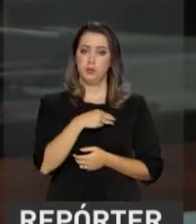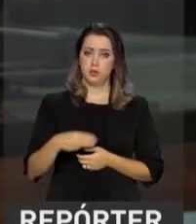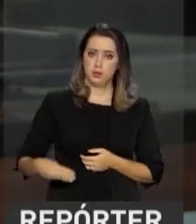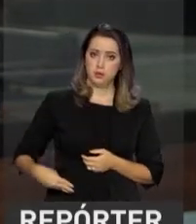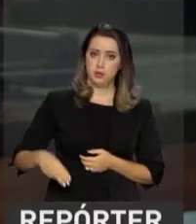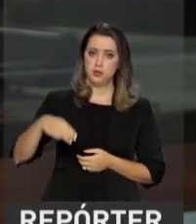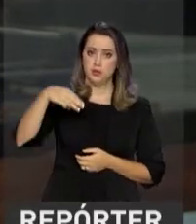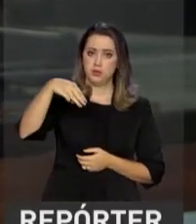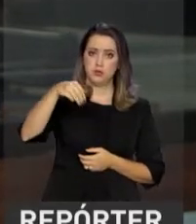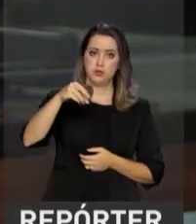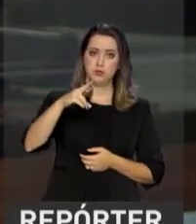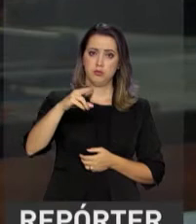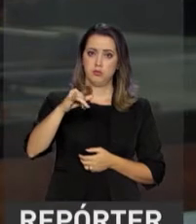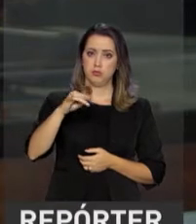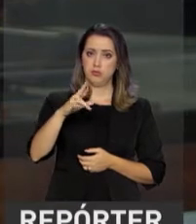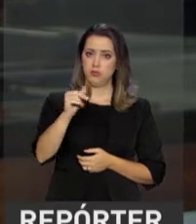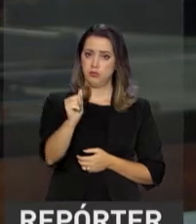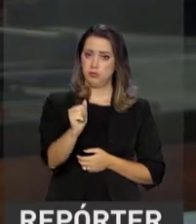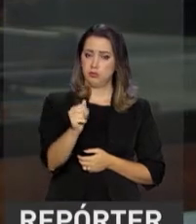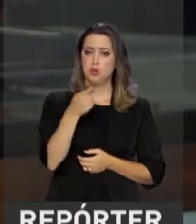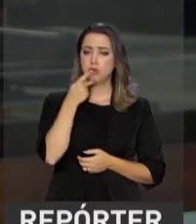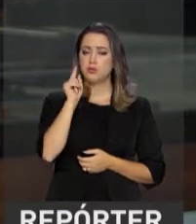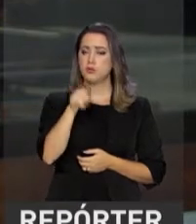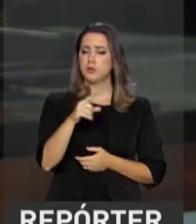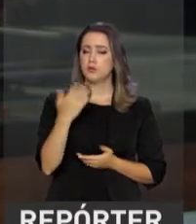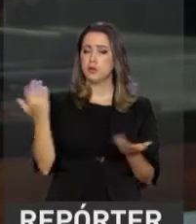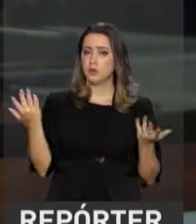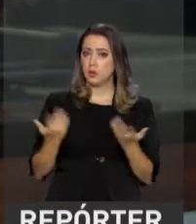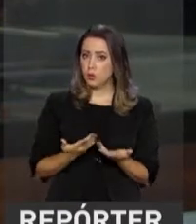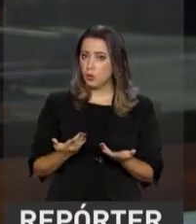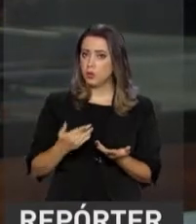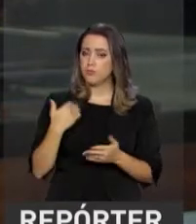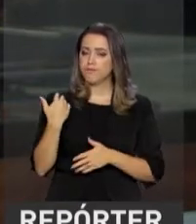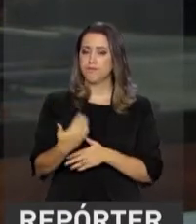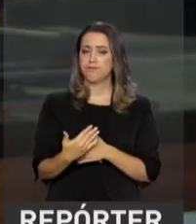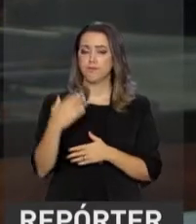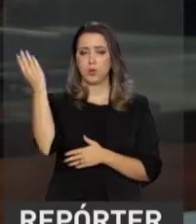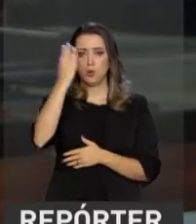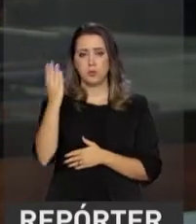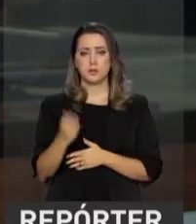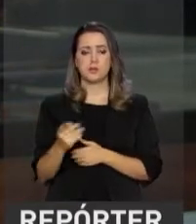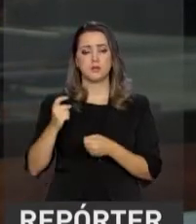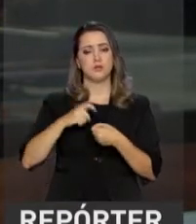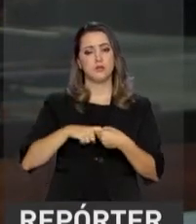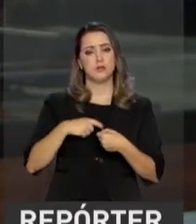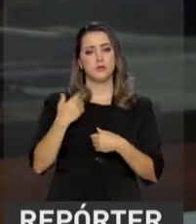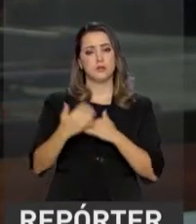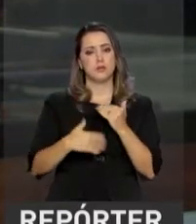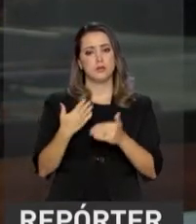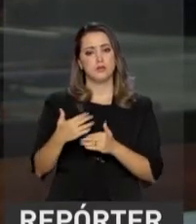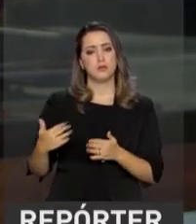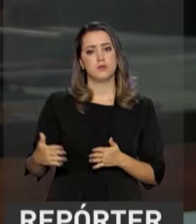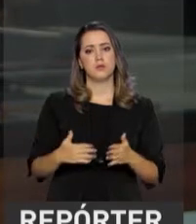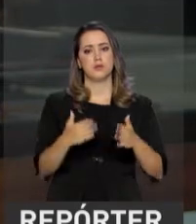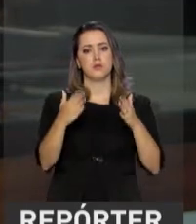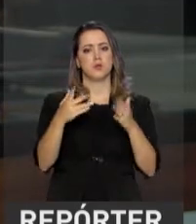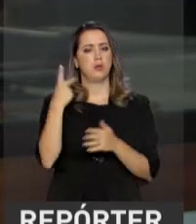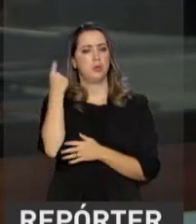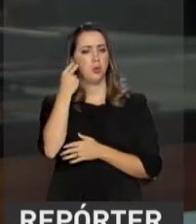da República, Moreira Franco, afirmou que a partir de agora o Brasil vai retomar o caminho natural